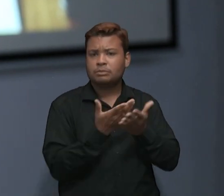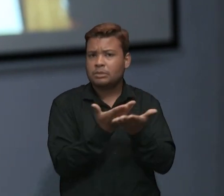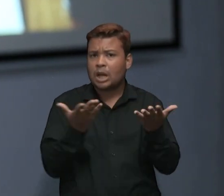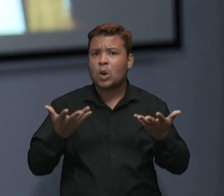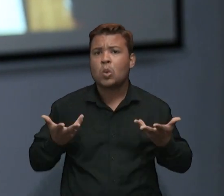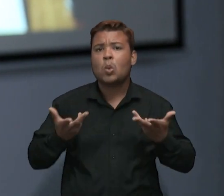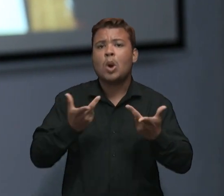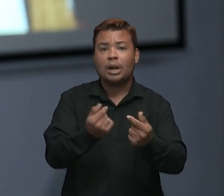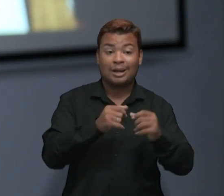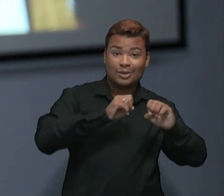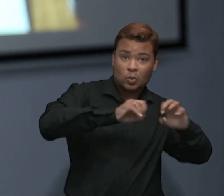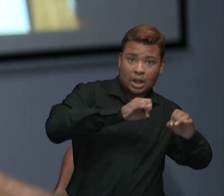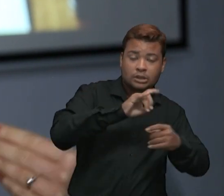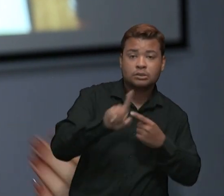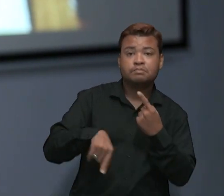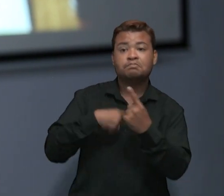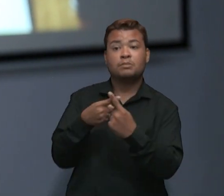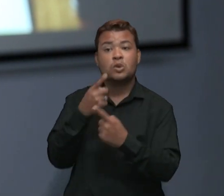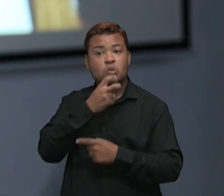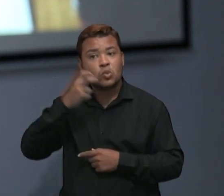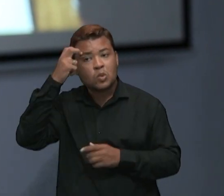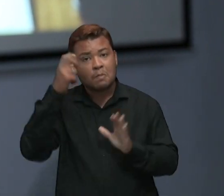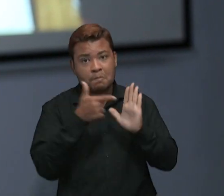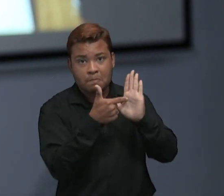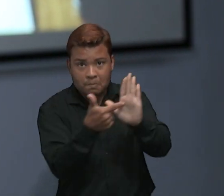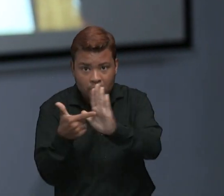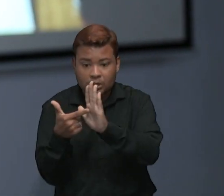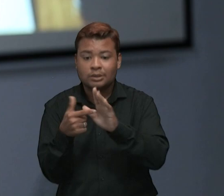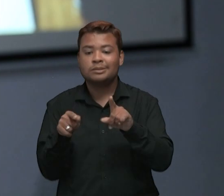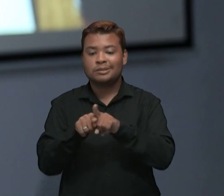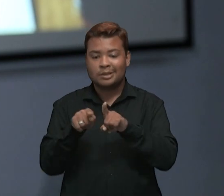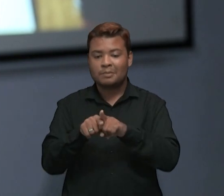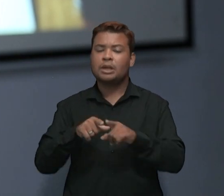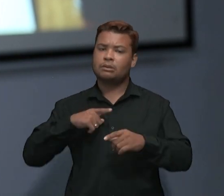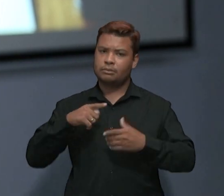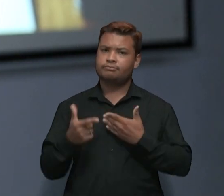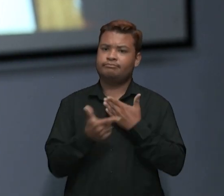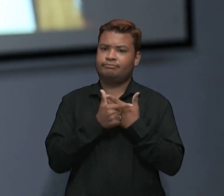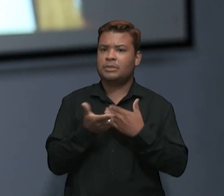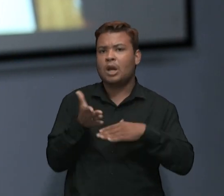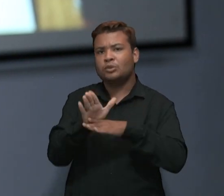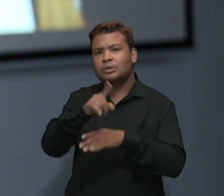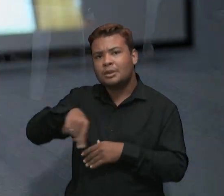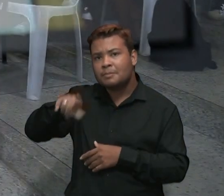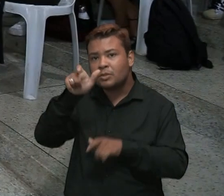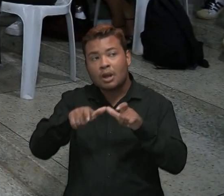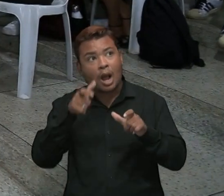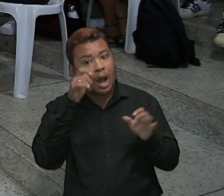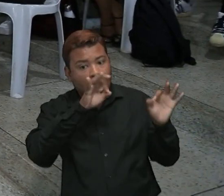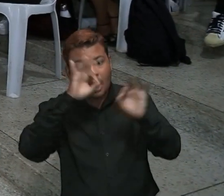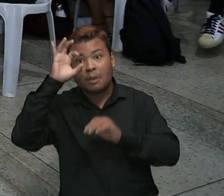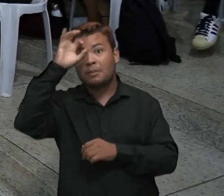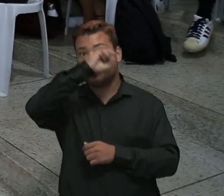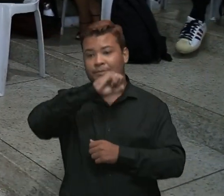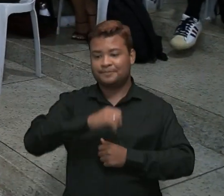programação educativa e cultural, e a gente também tem um papel de formação com o nosso público que está em casa assistindo a gente.